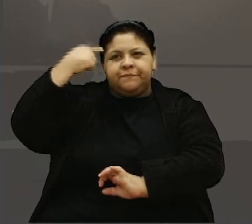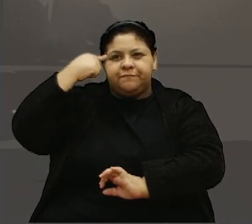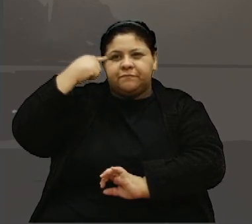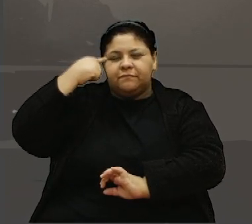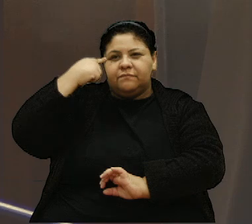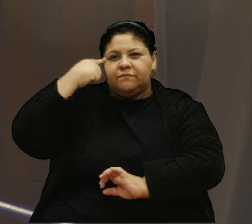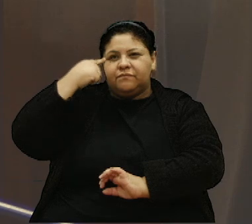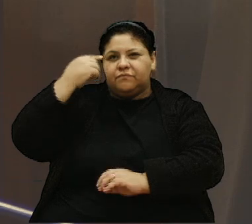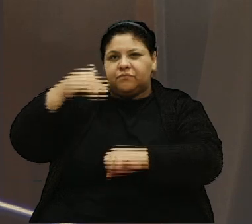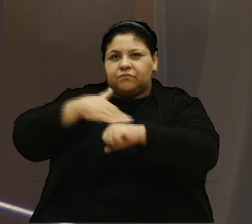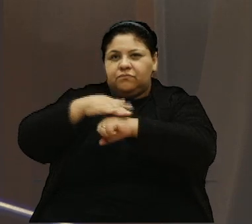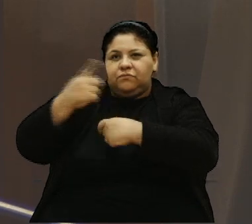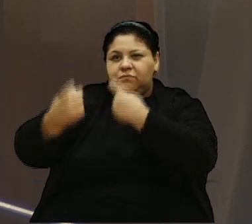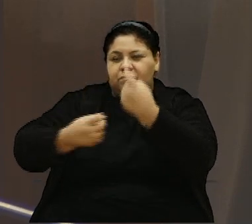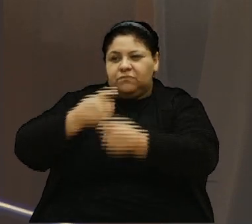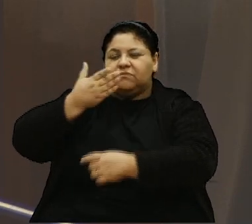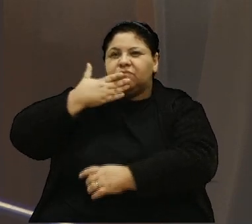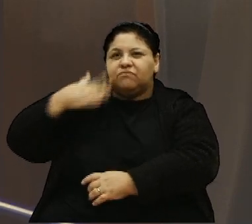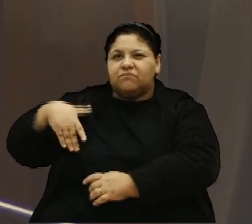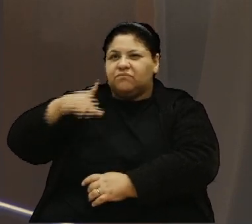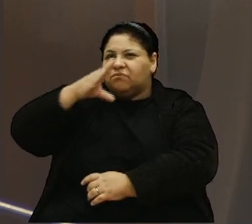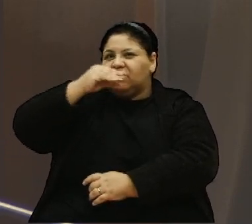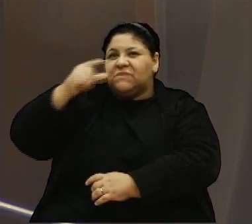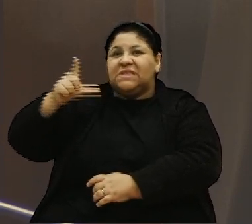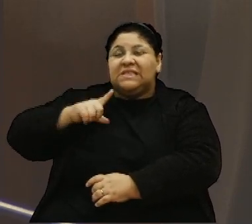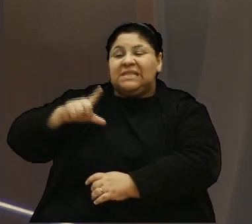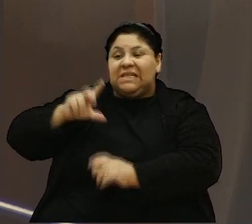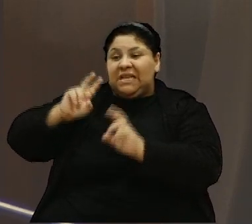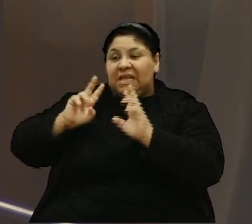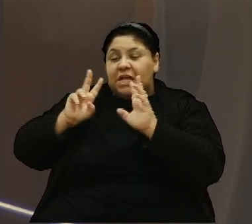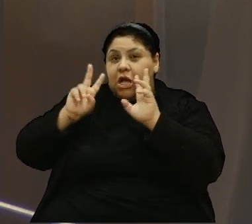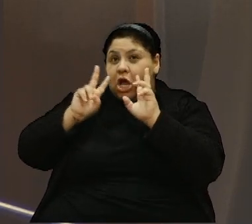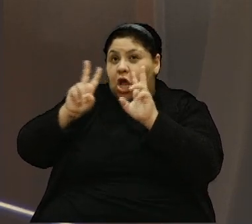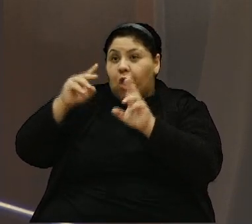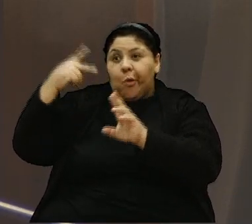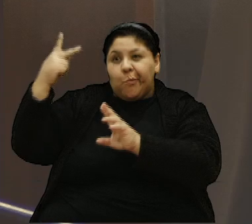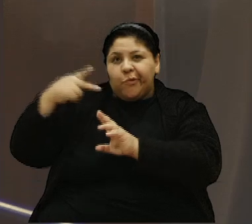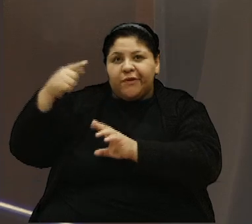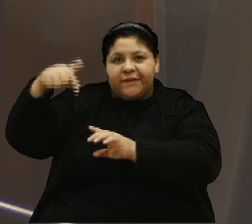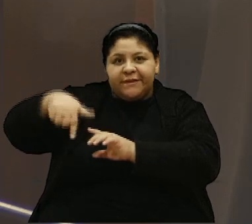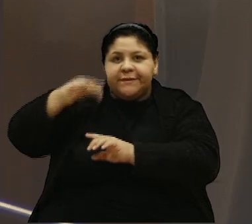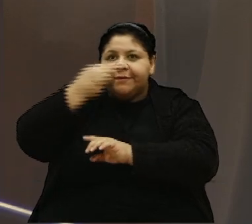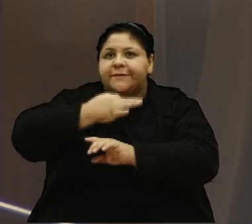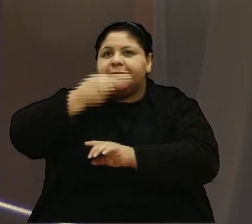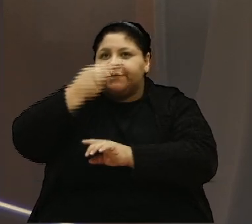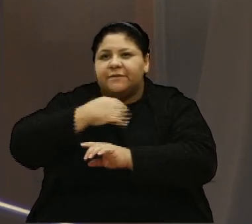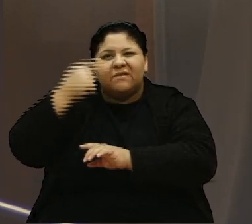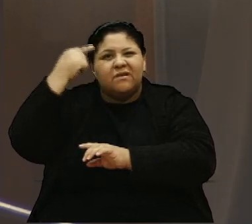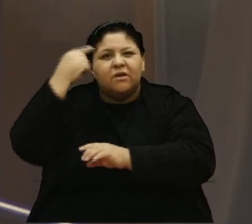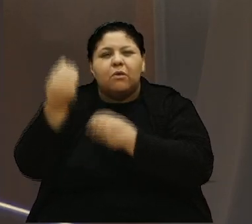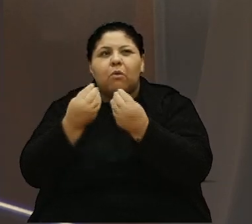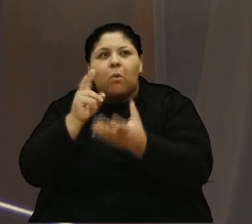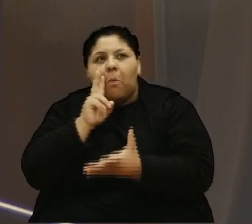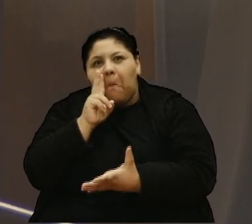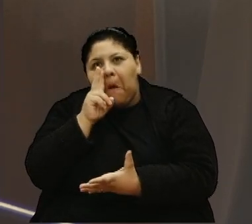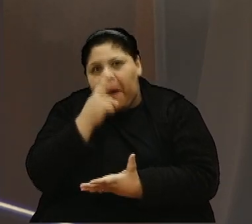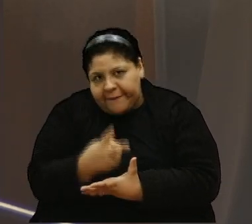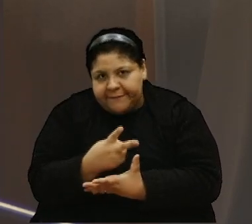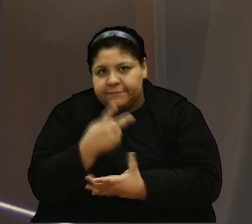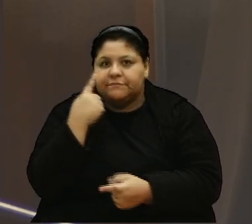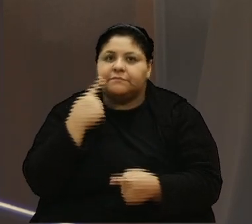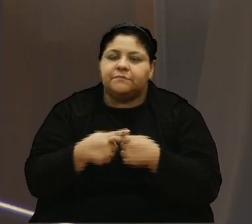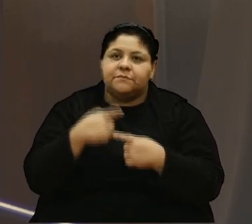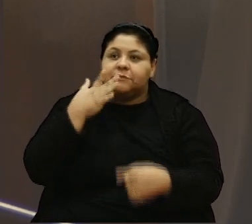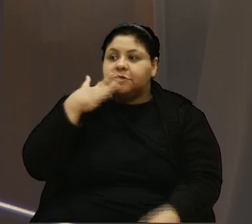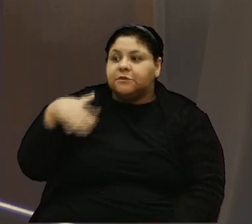dialogado com algumas pessoas que trabalham com criança e adolescente. Acho que a gente tem que olhar para as políticas que existem na nossa cidade e pensar como fortalecer elas, porque